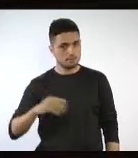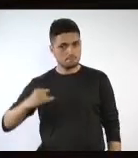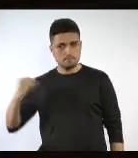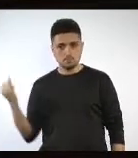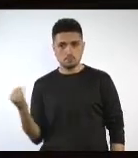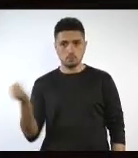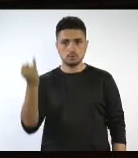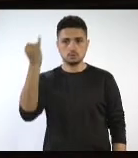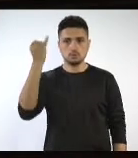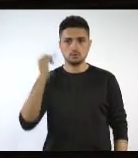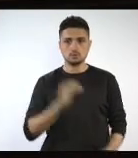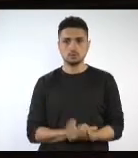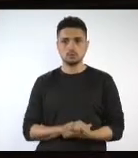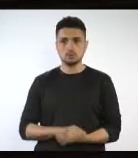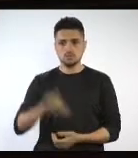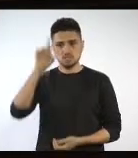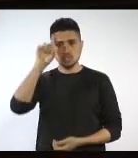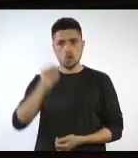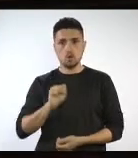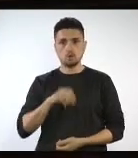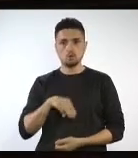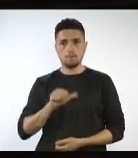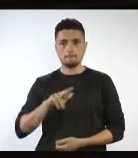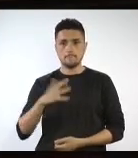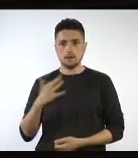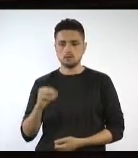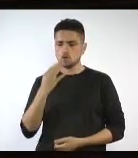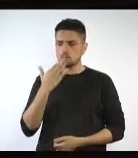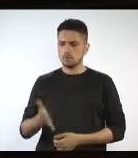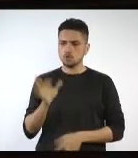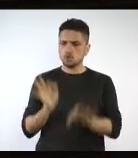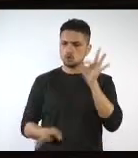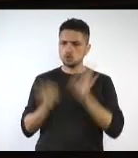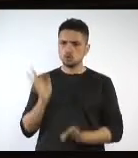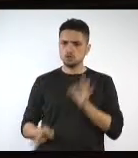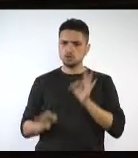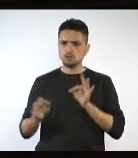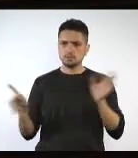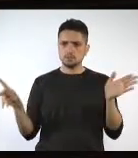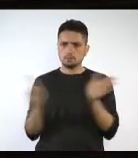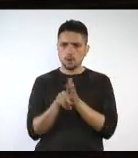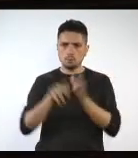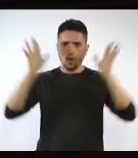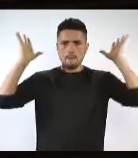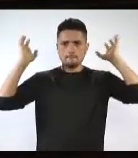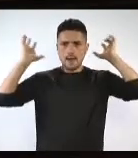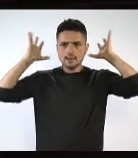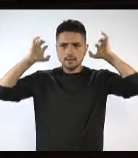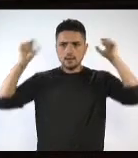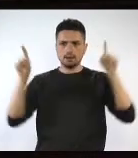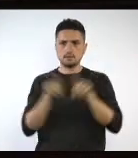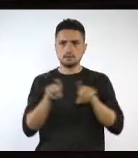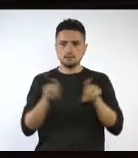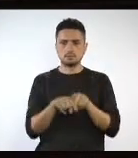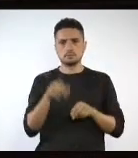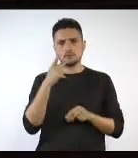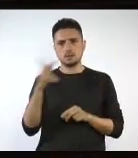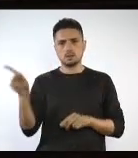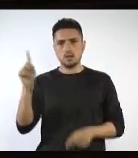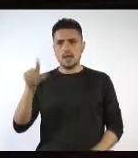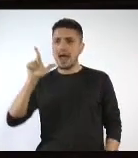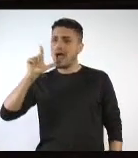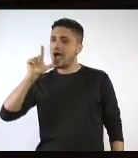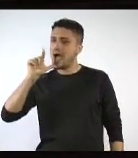Janeiro, promovido, pedindo justiça por Marielle, falando que a água